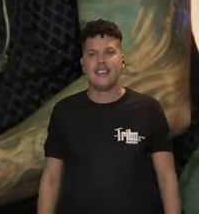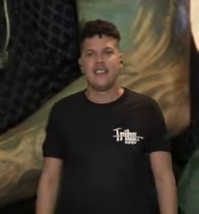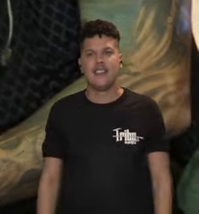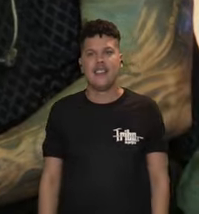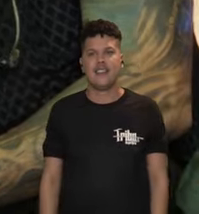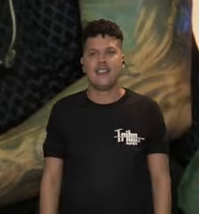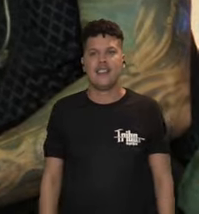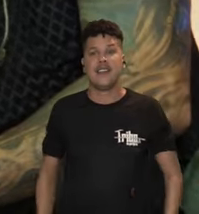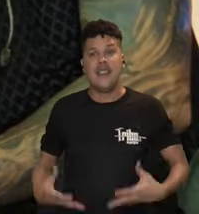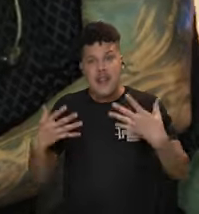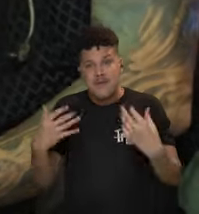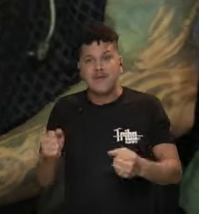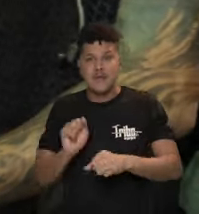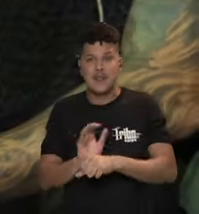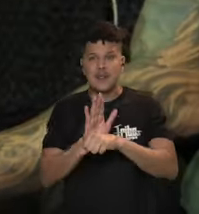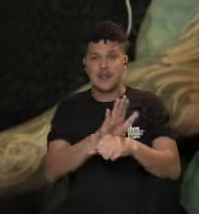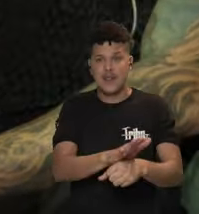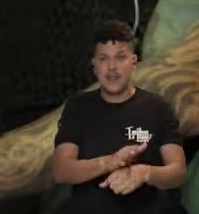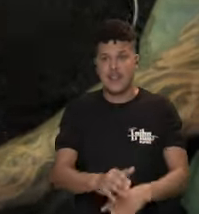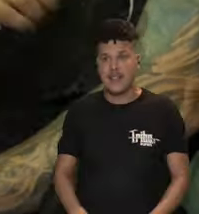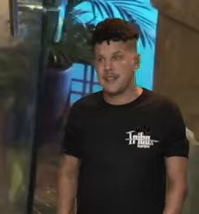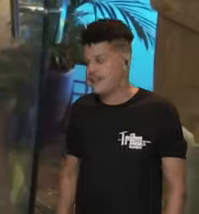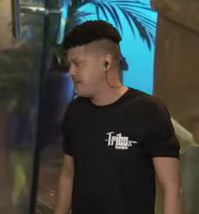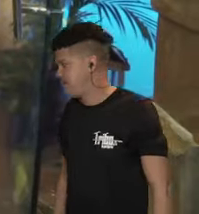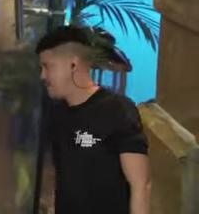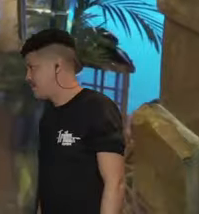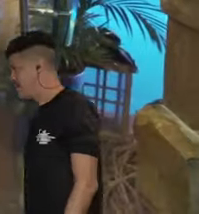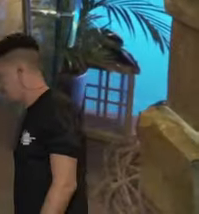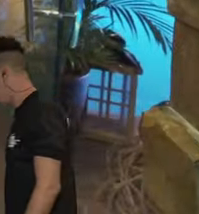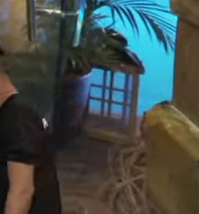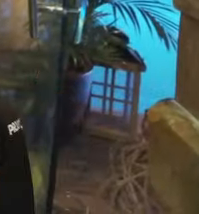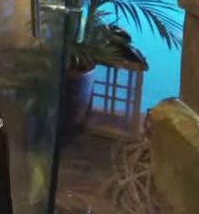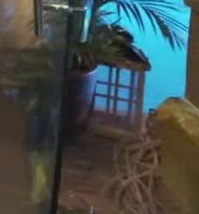é isso, mano. Vambora de som. Bora. É isso